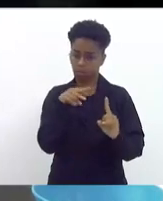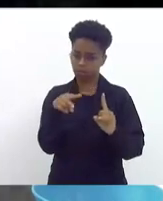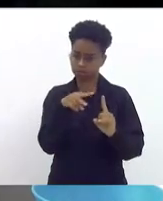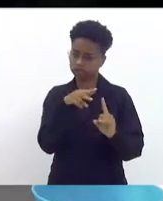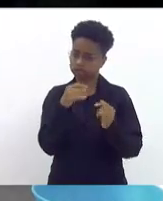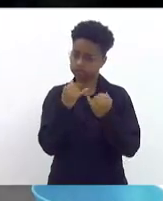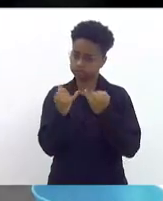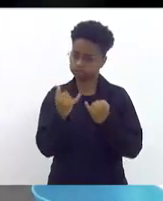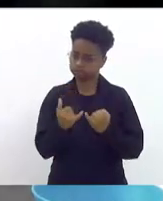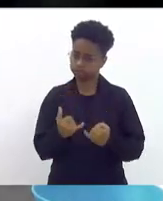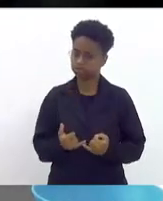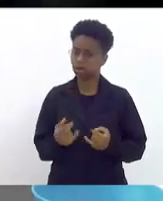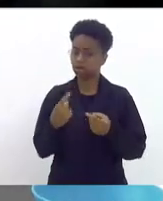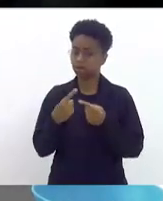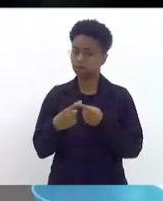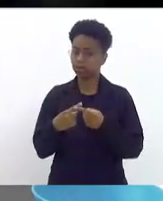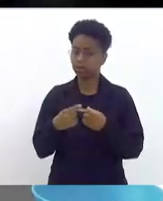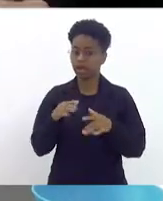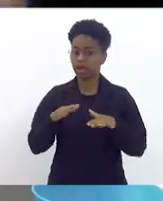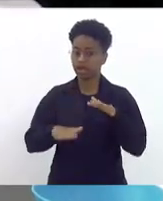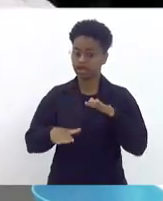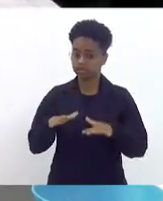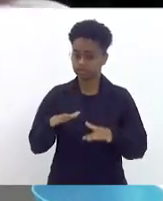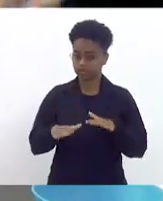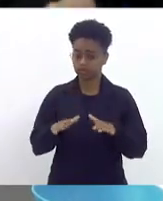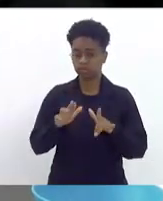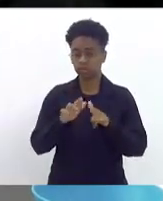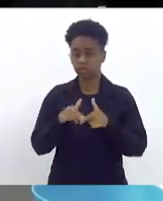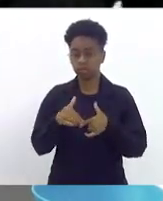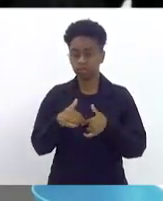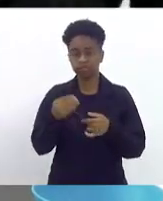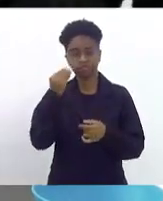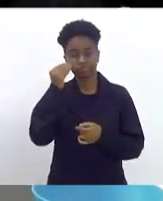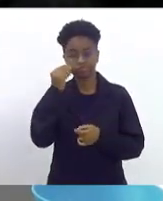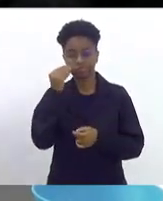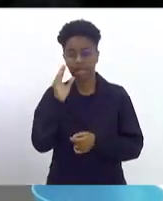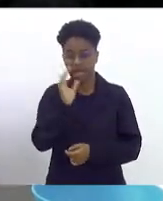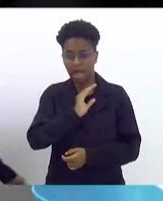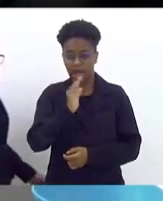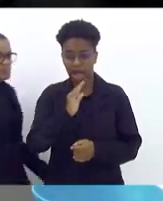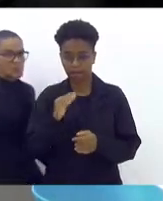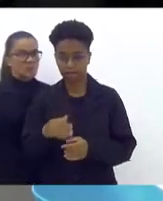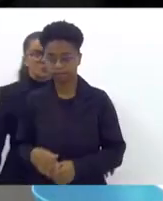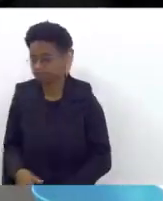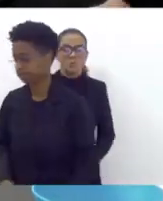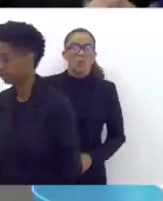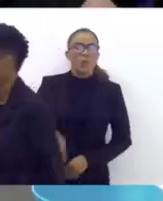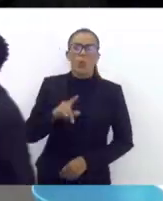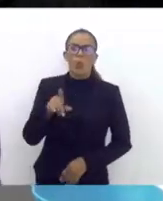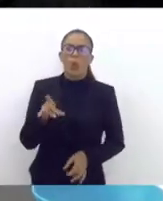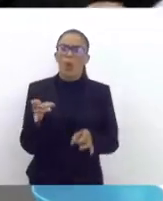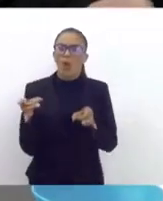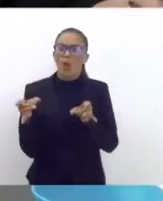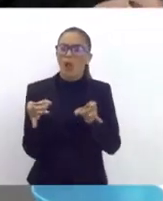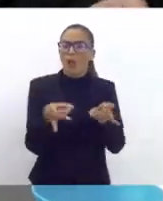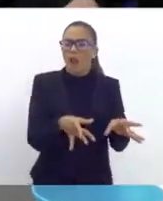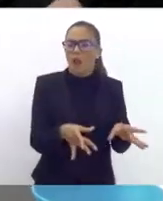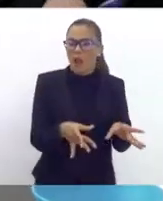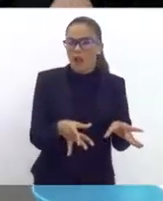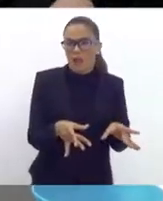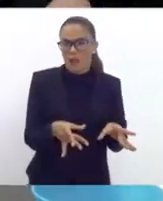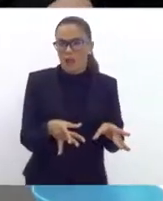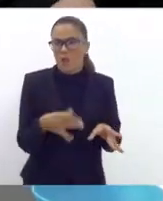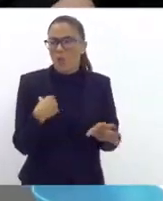de que às vezes por economia processual determina E aí não é abrir mão das nossas prerrogativas